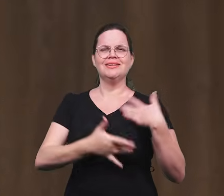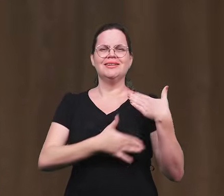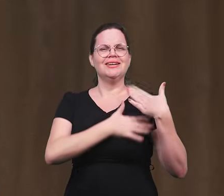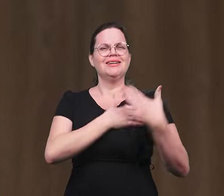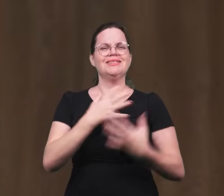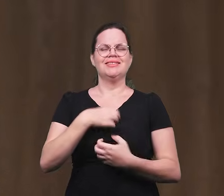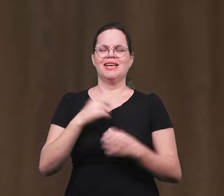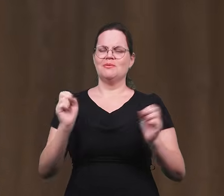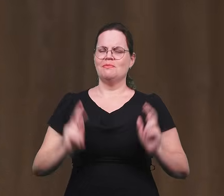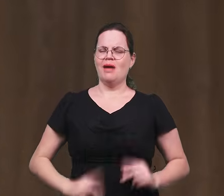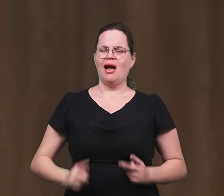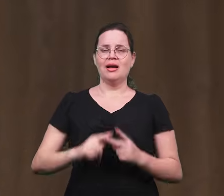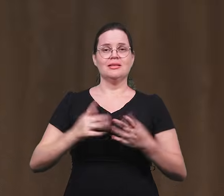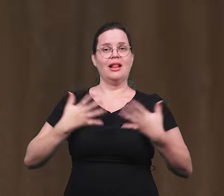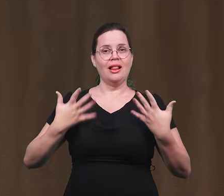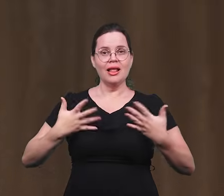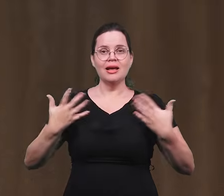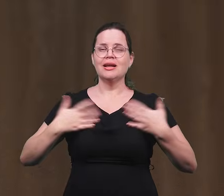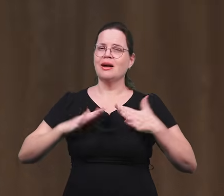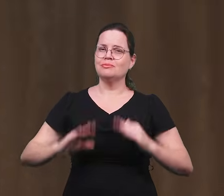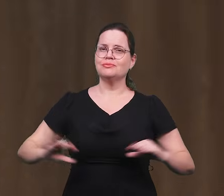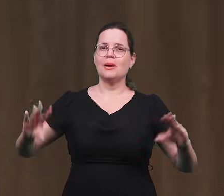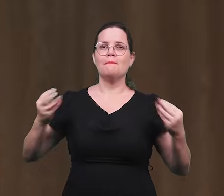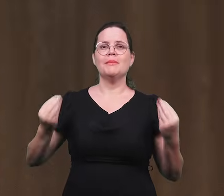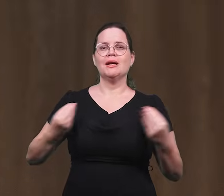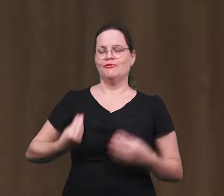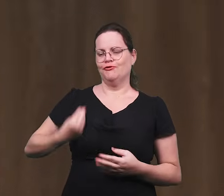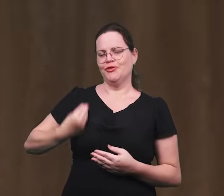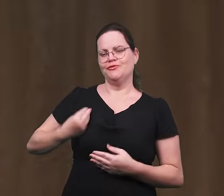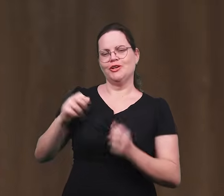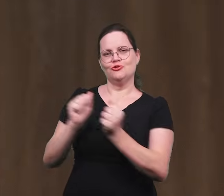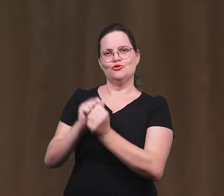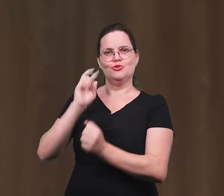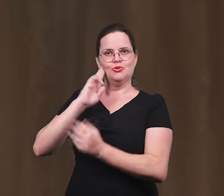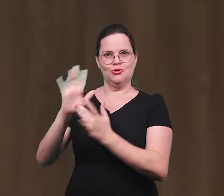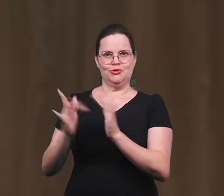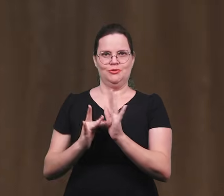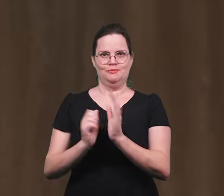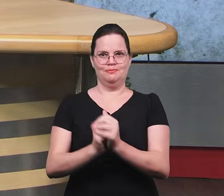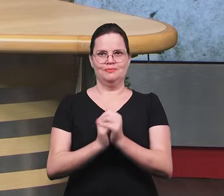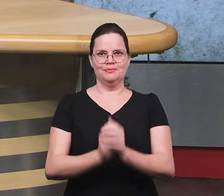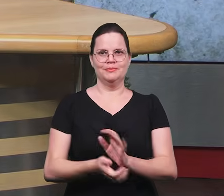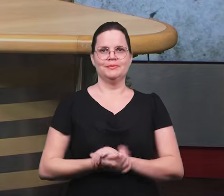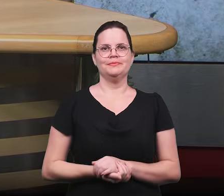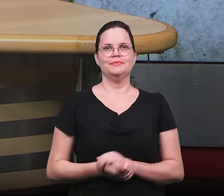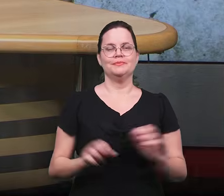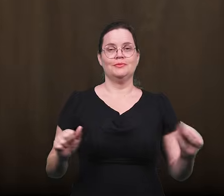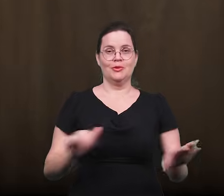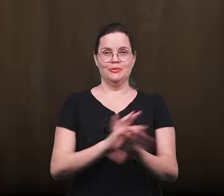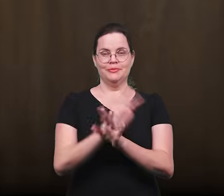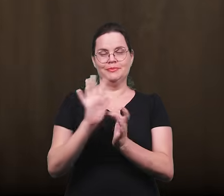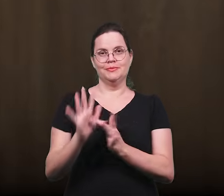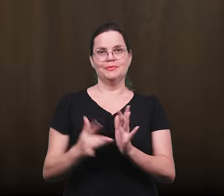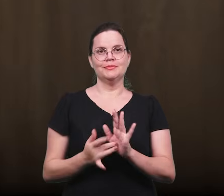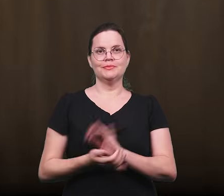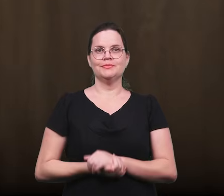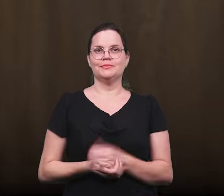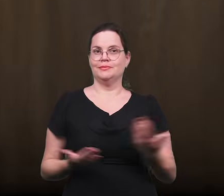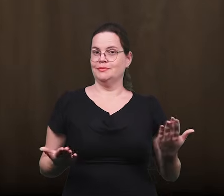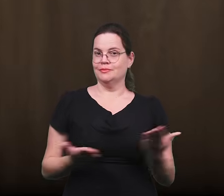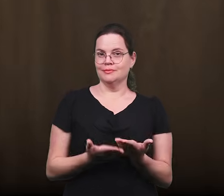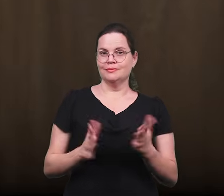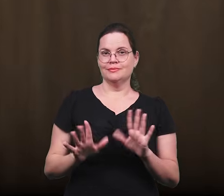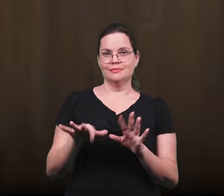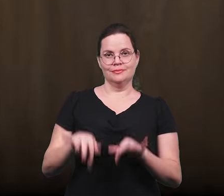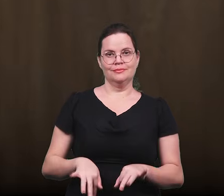de paz, de alegria, para vivermos a nossa vida com o Senhor. Amém. Glória a Jesus. Chegamos ao final